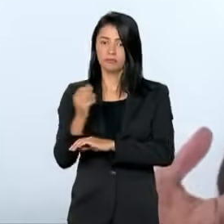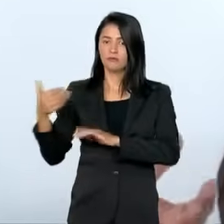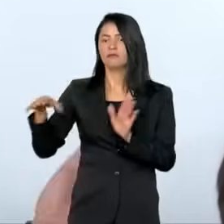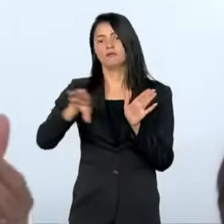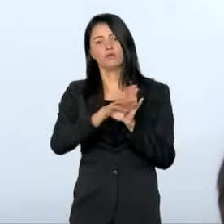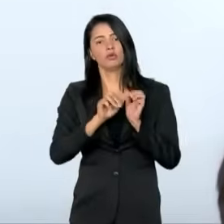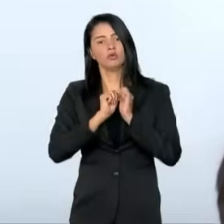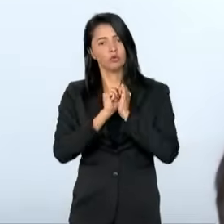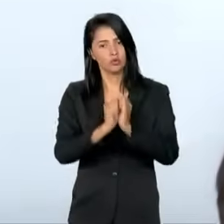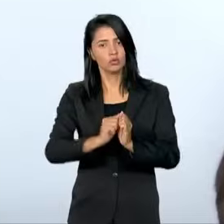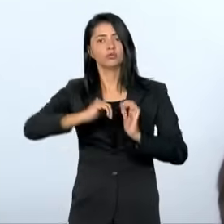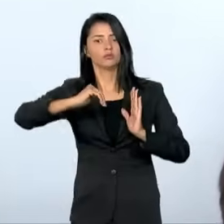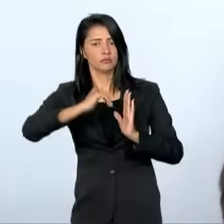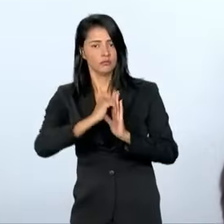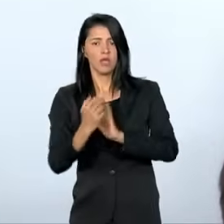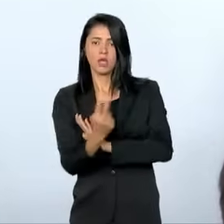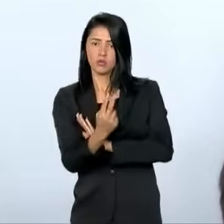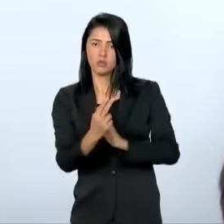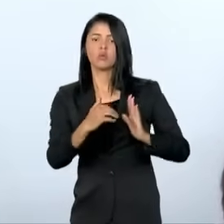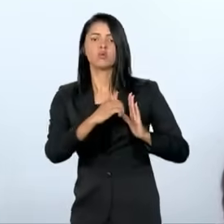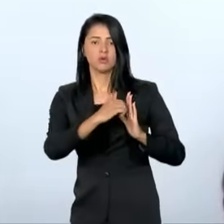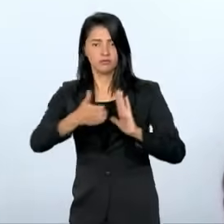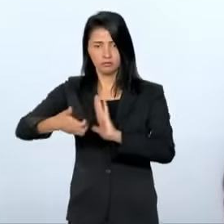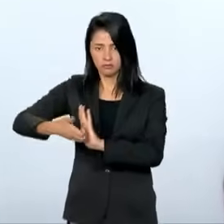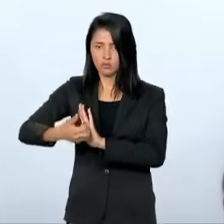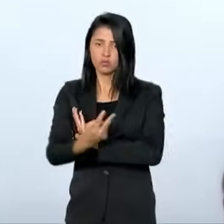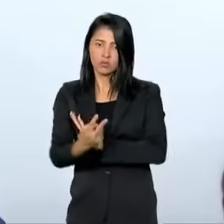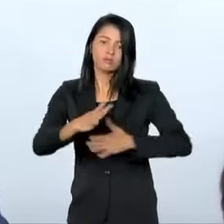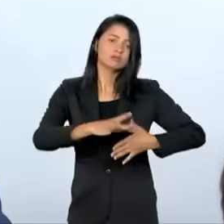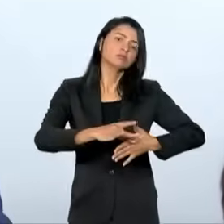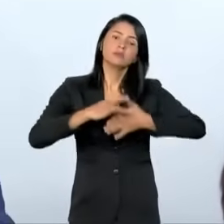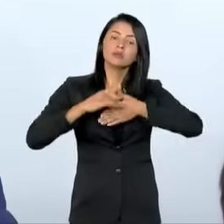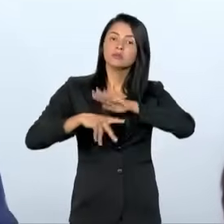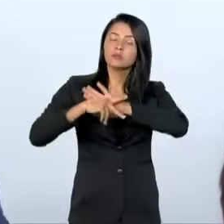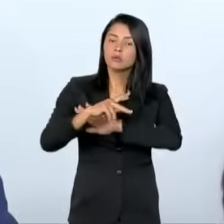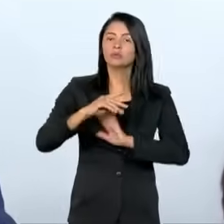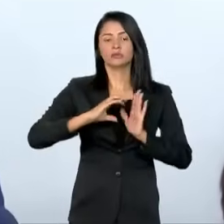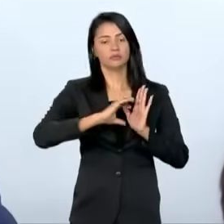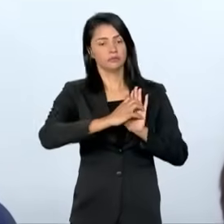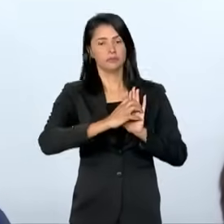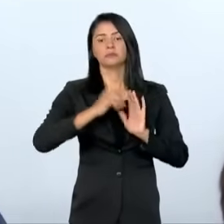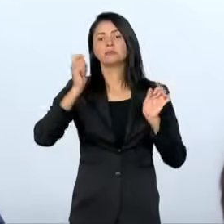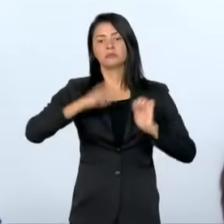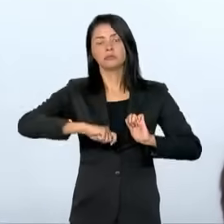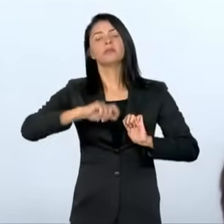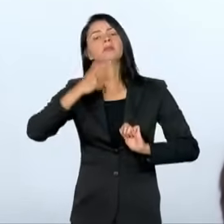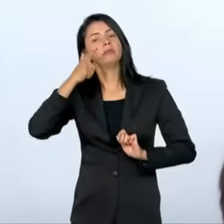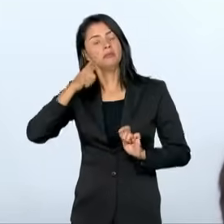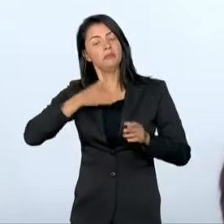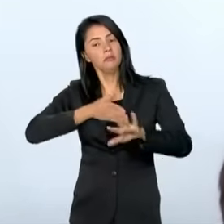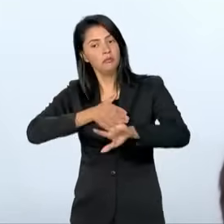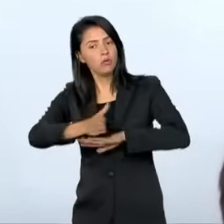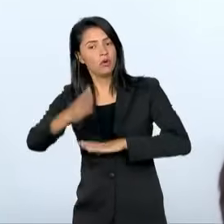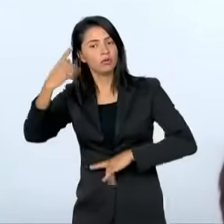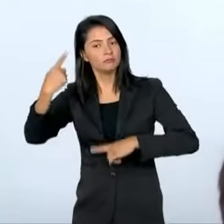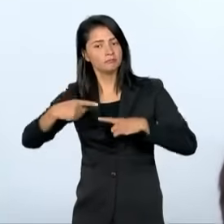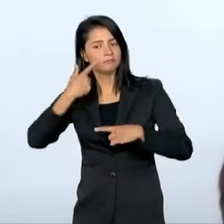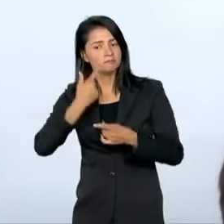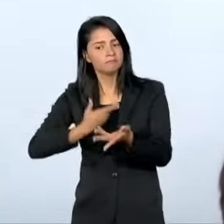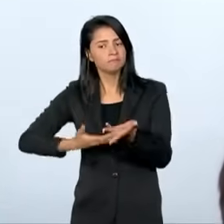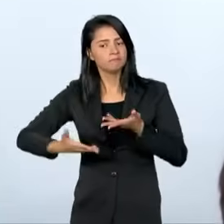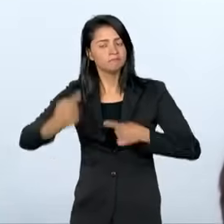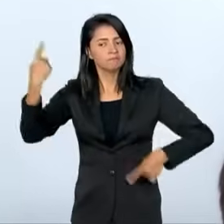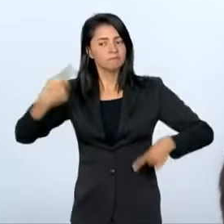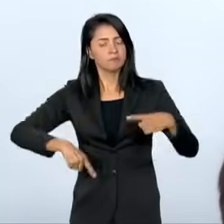parte técnica das duas casas, os líderes partidários possam sim discutir sobre causa e